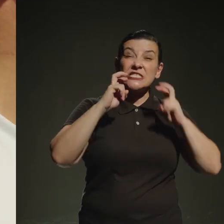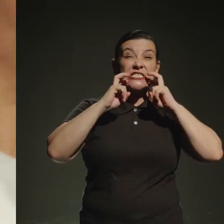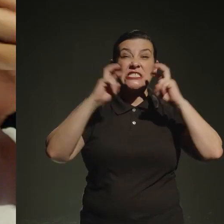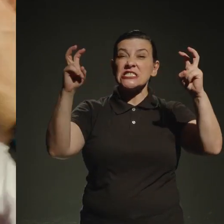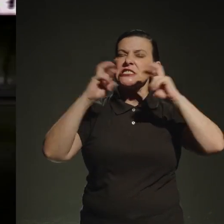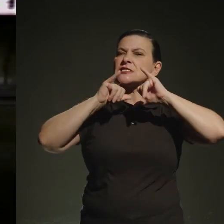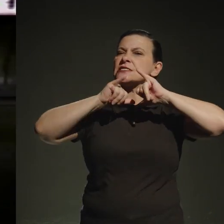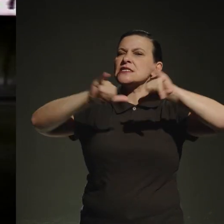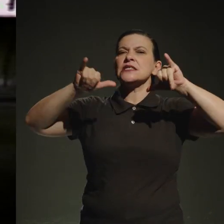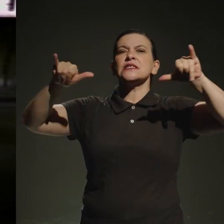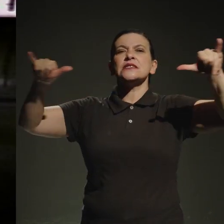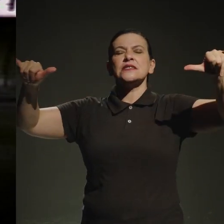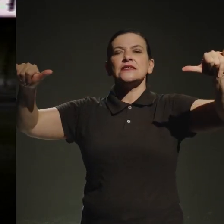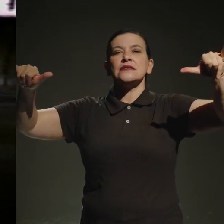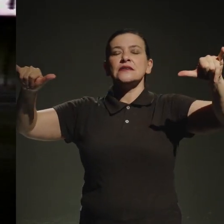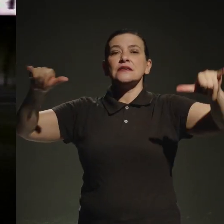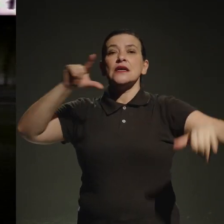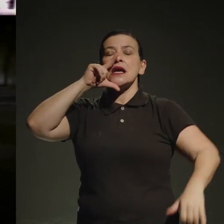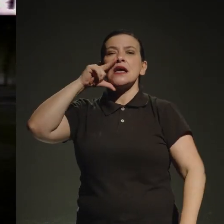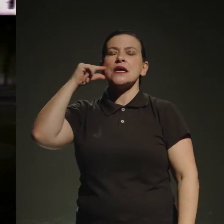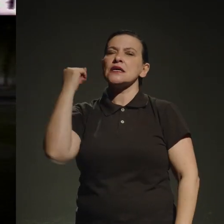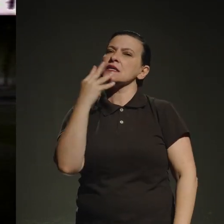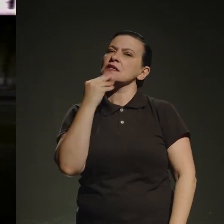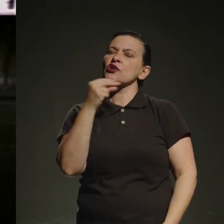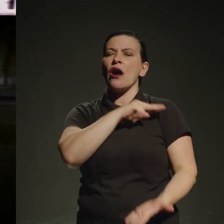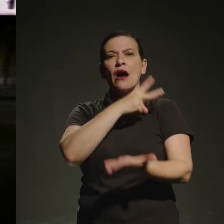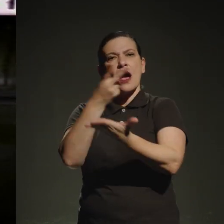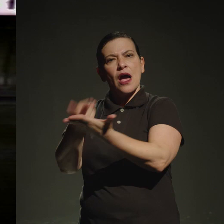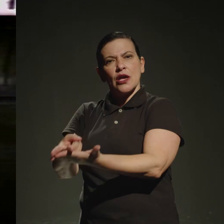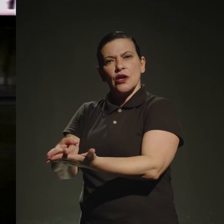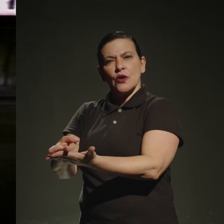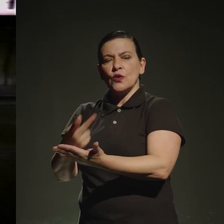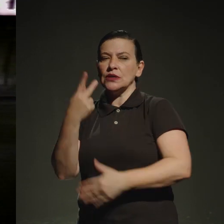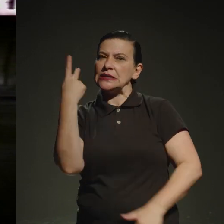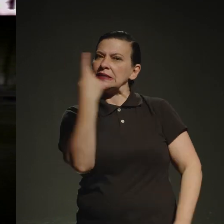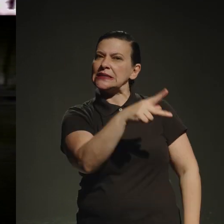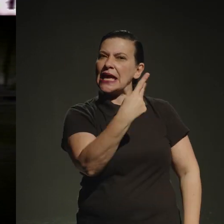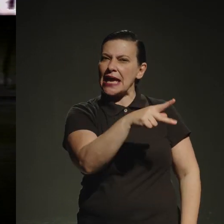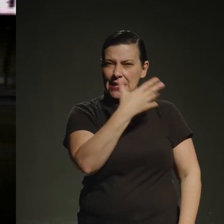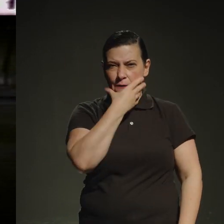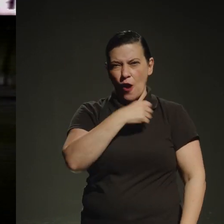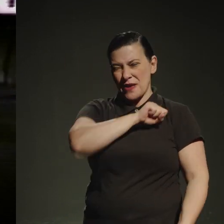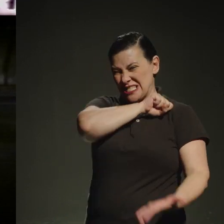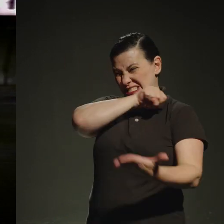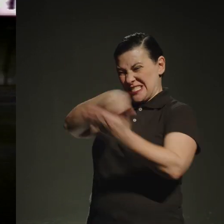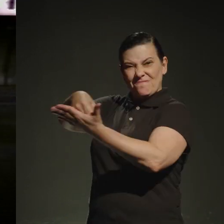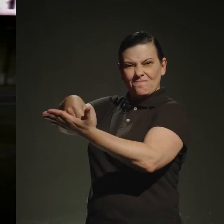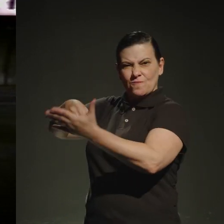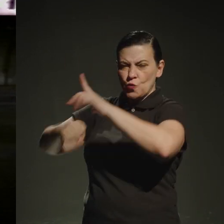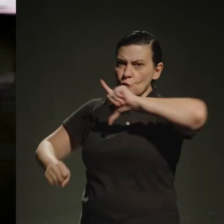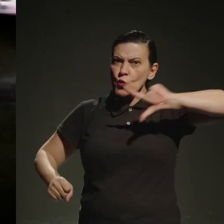Ai! Subitamente, Quixote cai por terra. O moço imaginário deu um soco na cara e saiu correndo. Volta